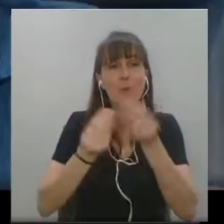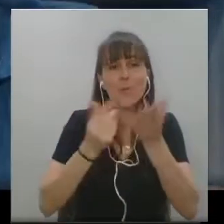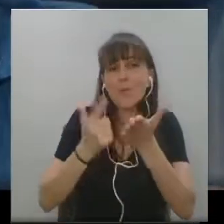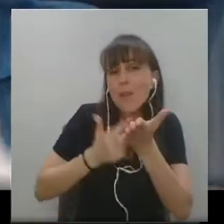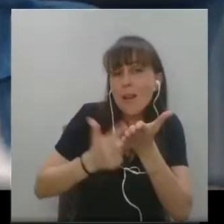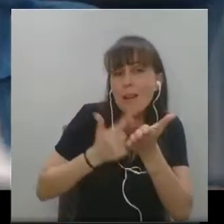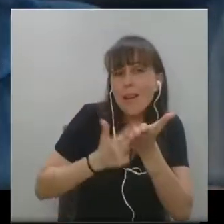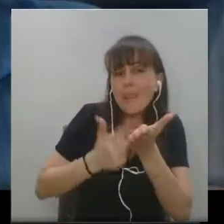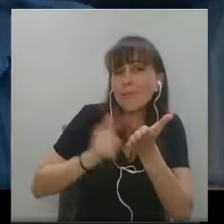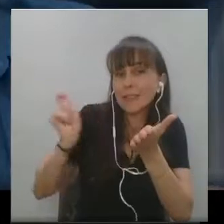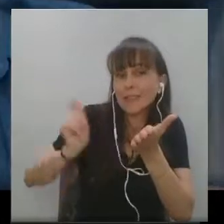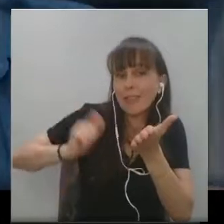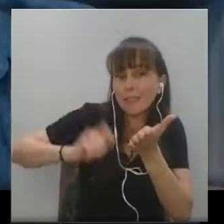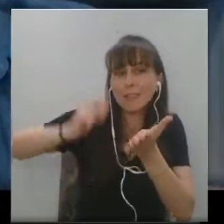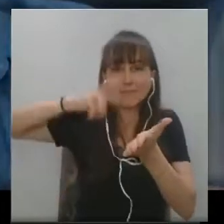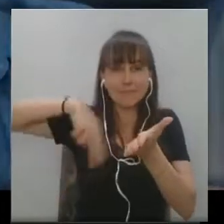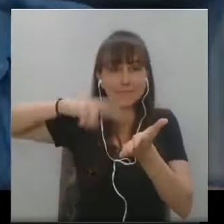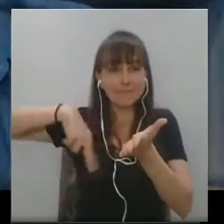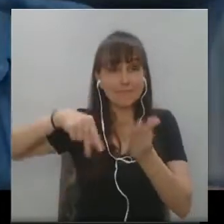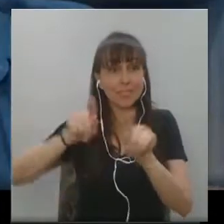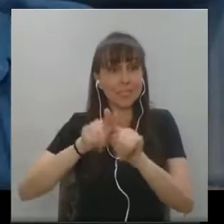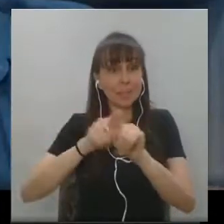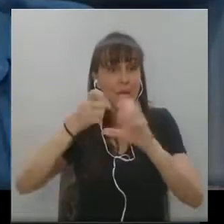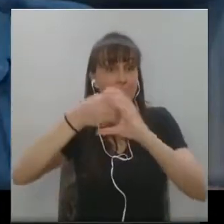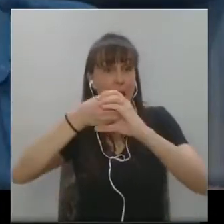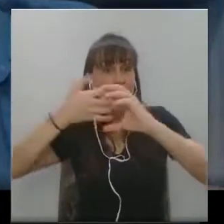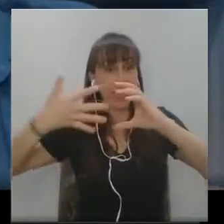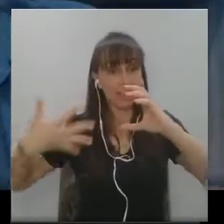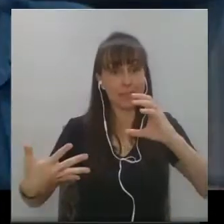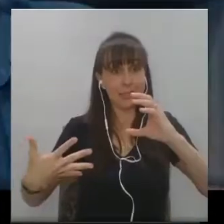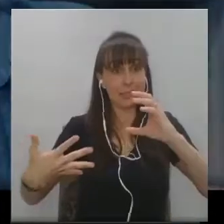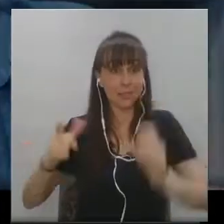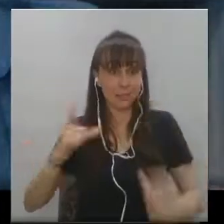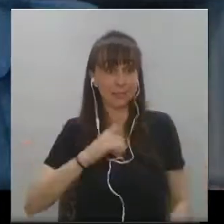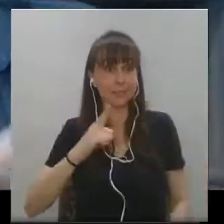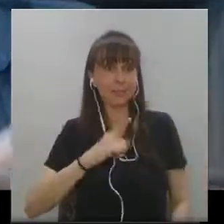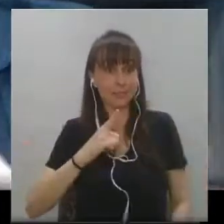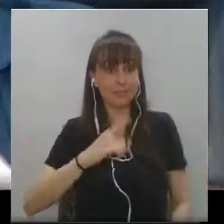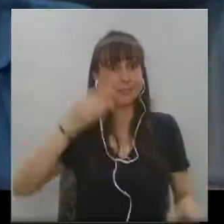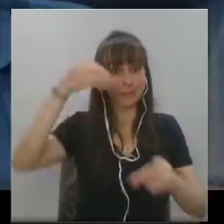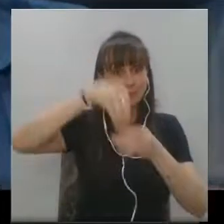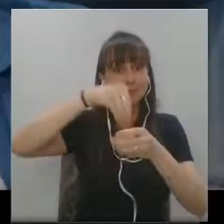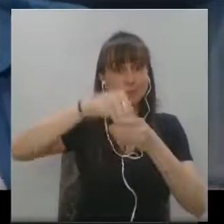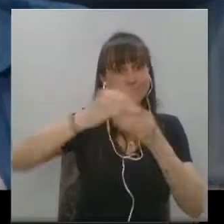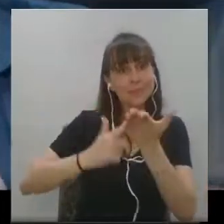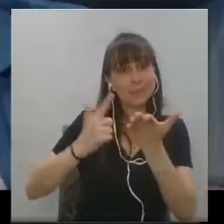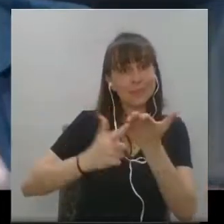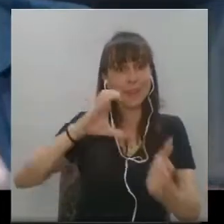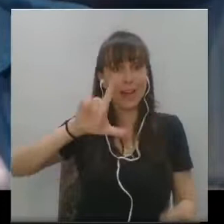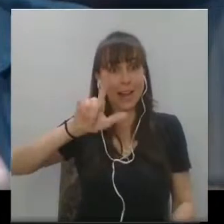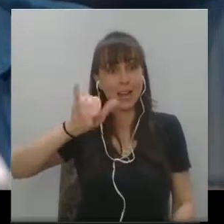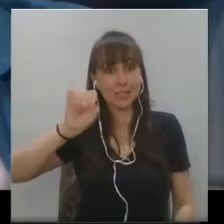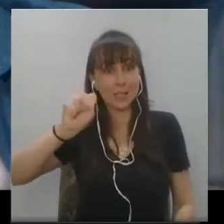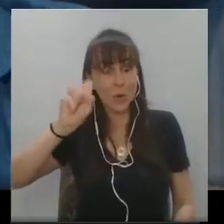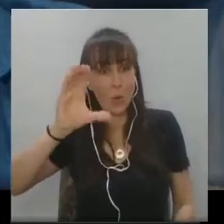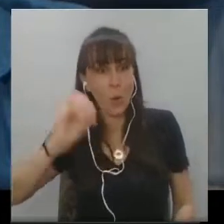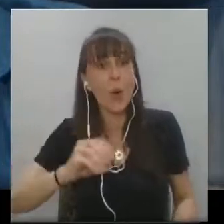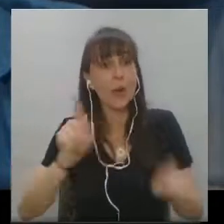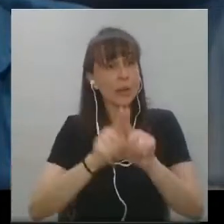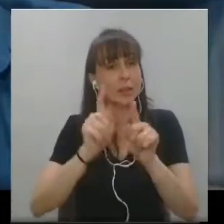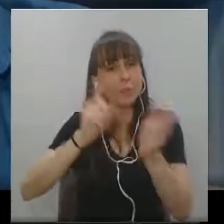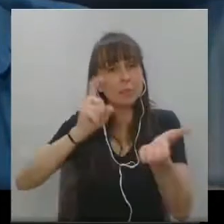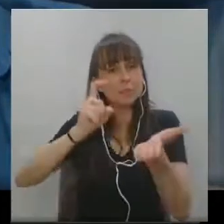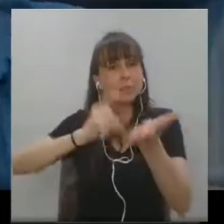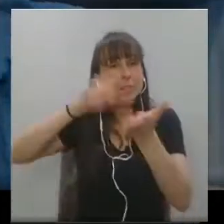indiquei, verificar essas características da própria obra, da obra clássica, e se inscrever no meu canal, o Três Vezes Estudos